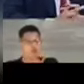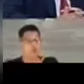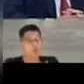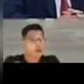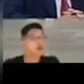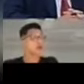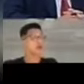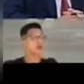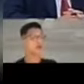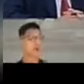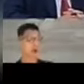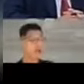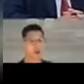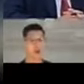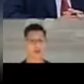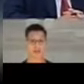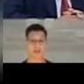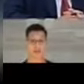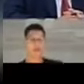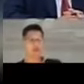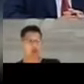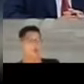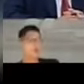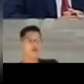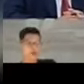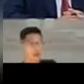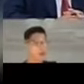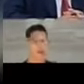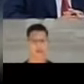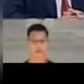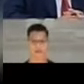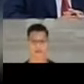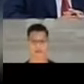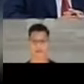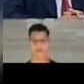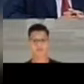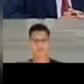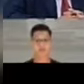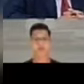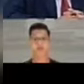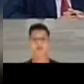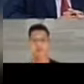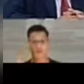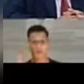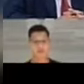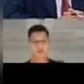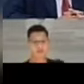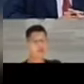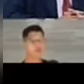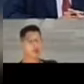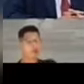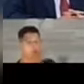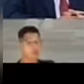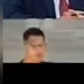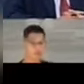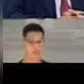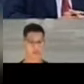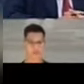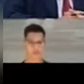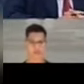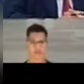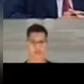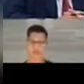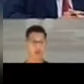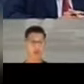tira agora daqui. Presidente, presidente, a polícia que quer não pode ouvir. O senhor diz o que quer e não pode ouvir, senador. Eu fiz uma coisa, brincando. O que quer não pode ouvir? Eu não queria lhe